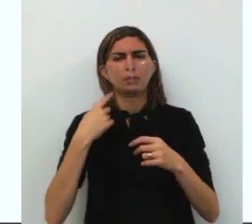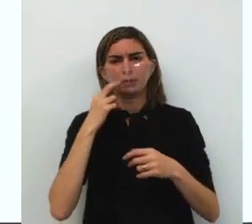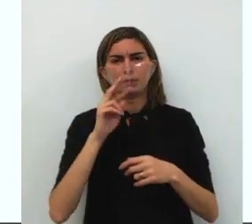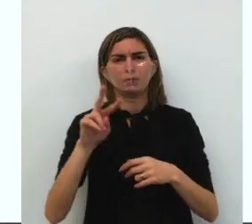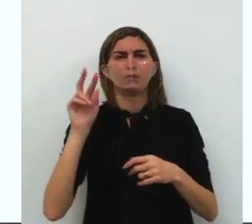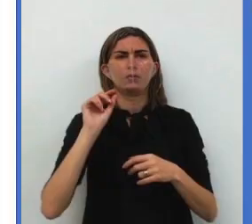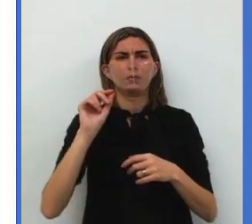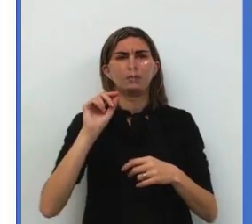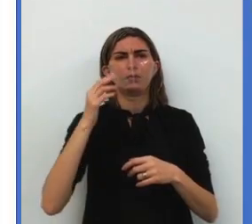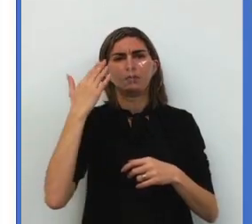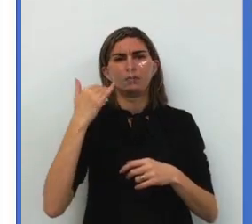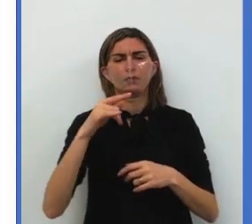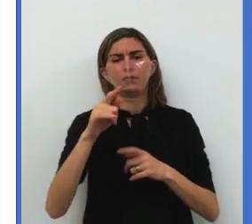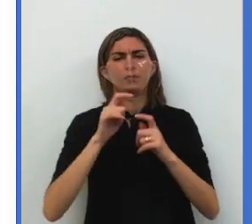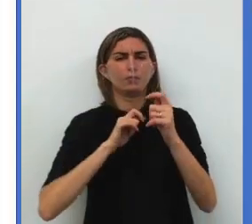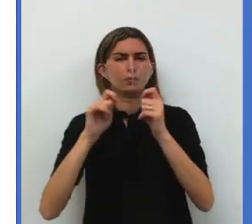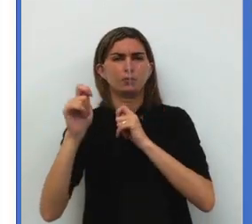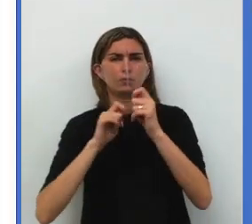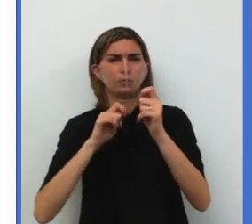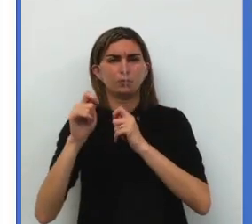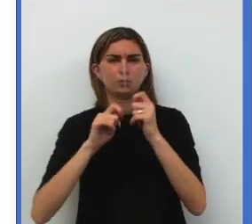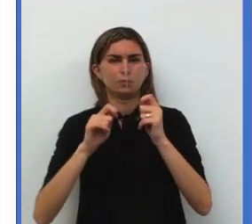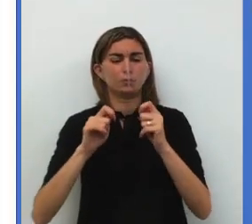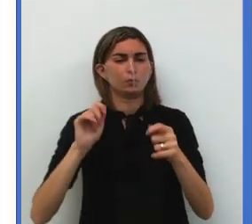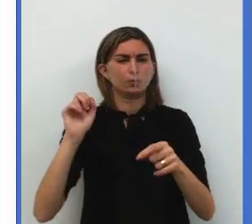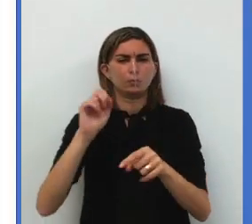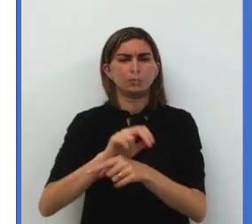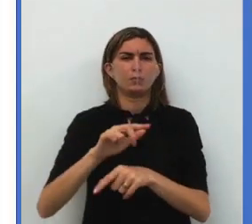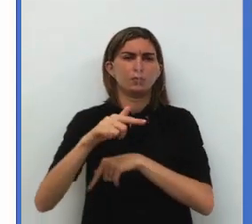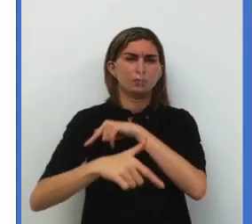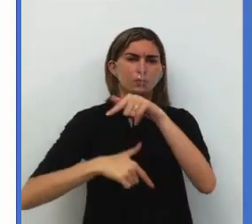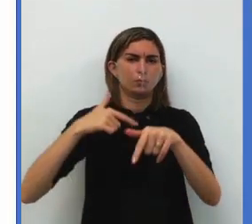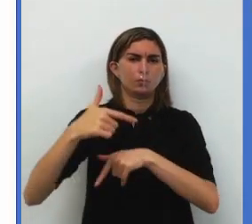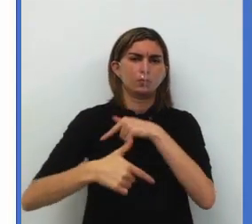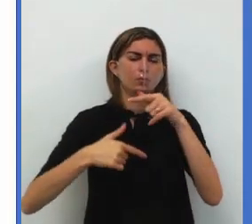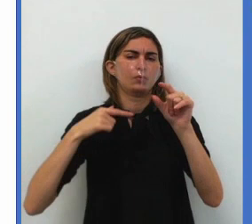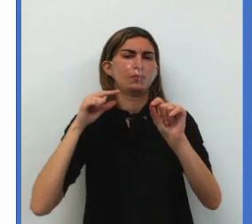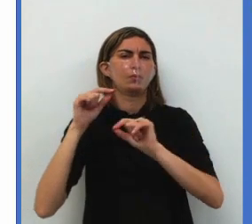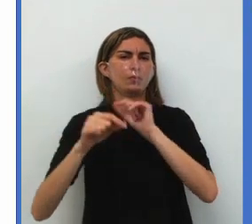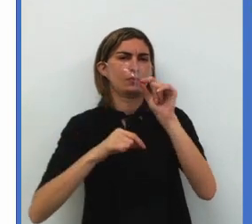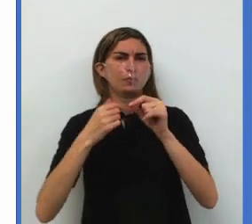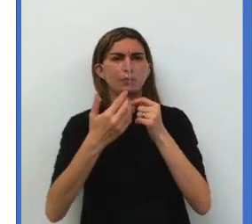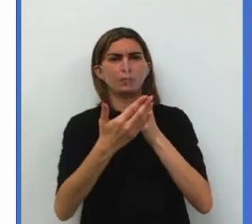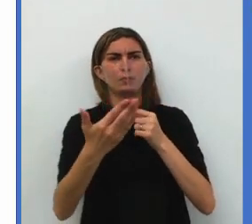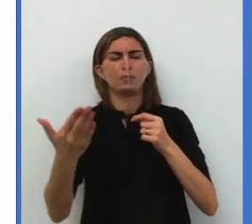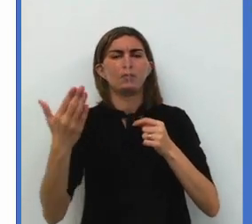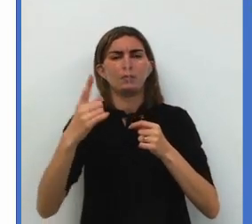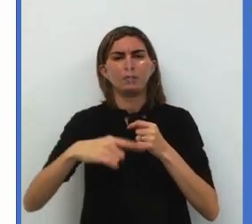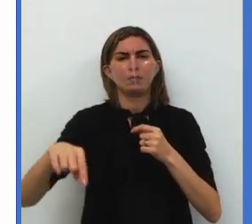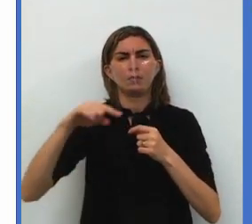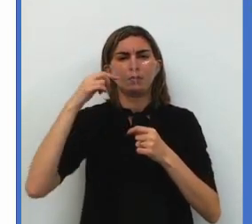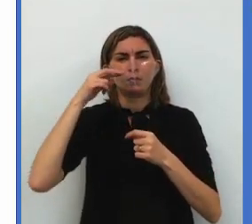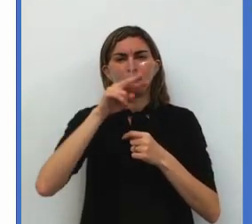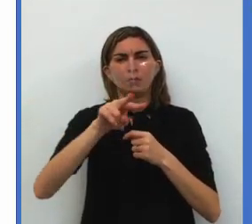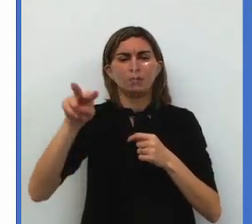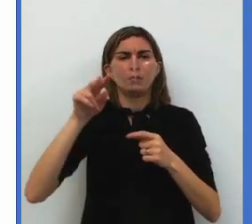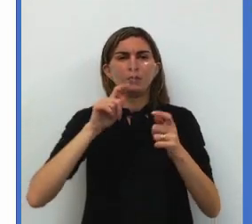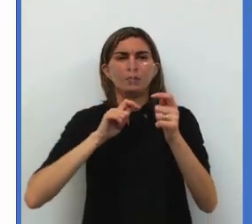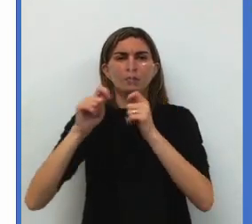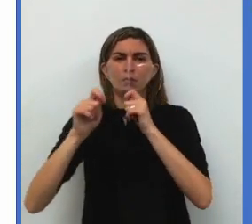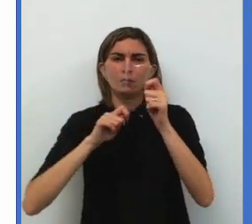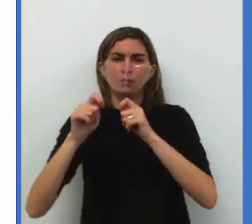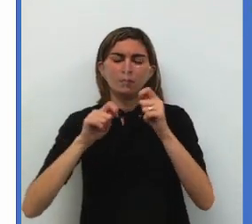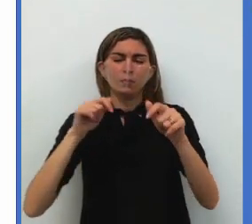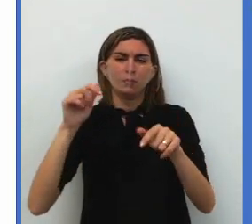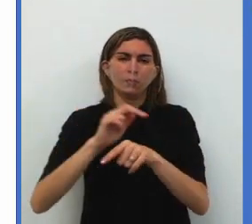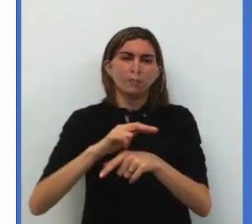vai ser o quê? A famosa entrevista de emprego. E o quê? Aqui nós vemos o quê? A